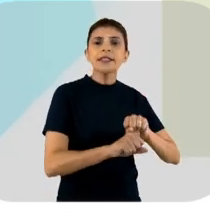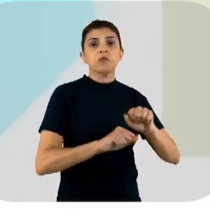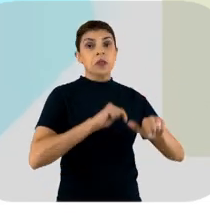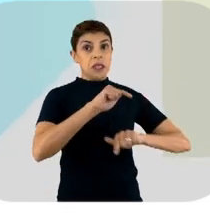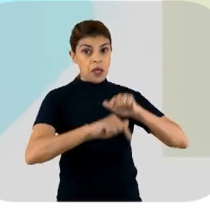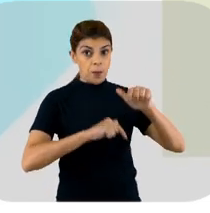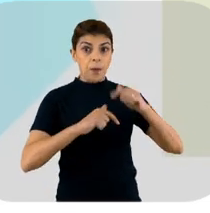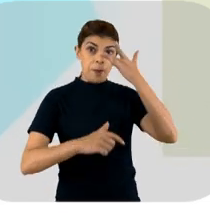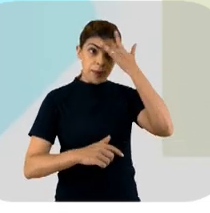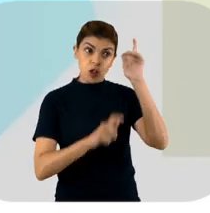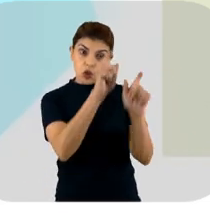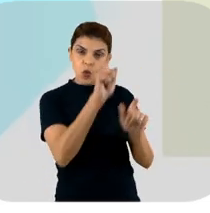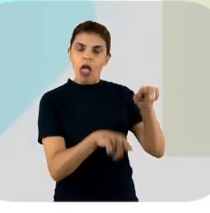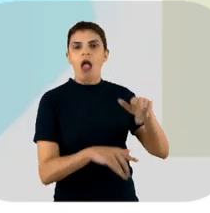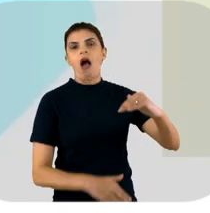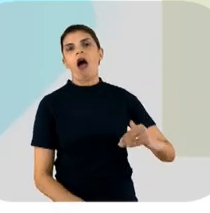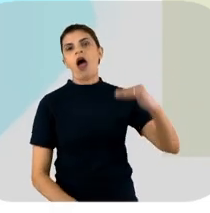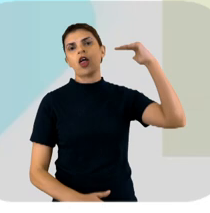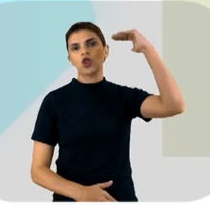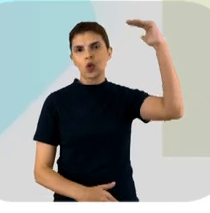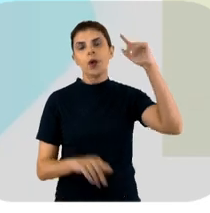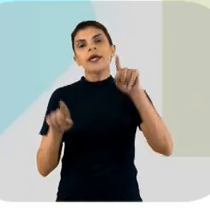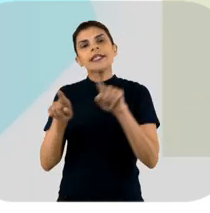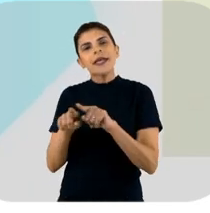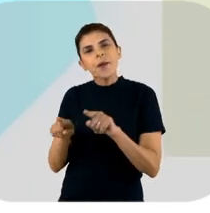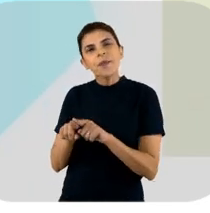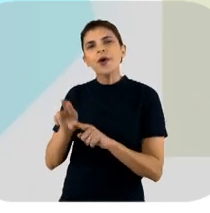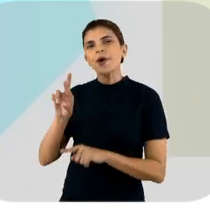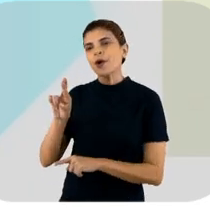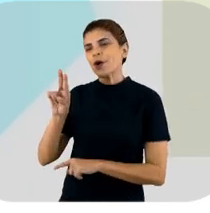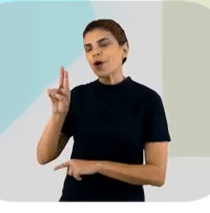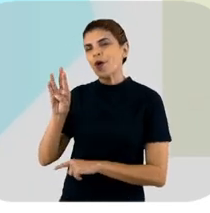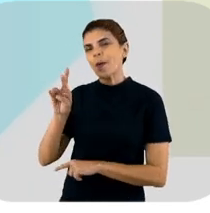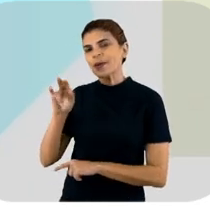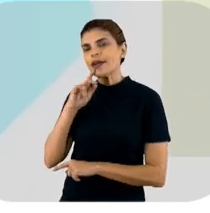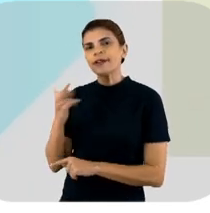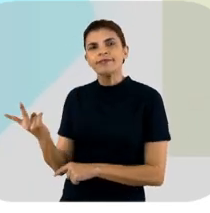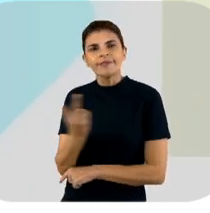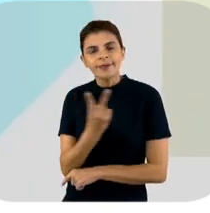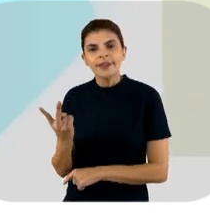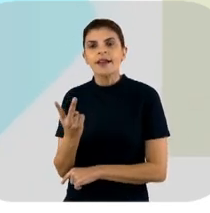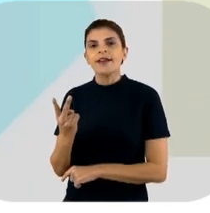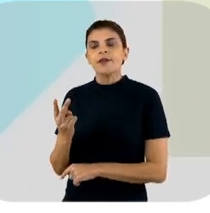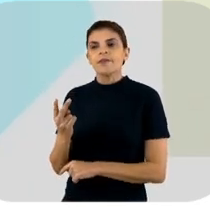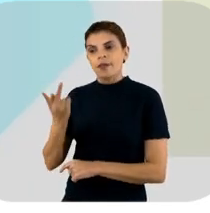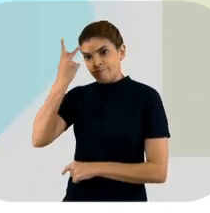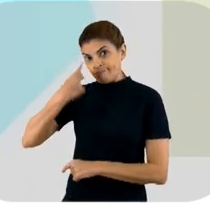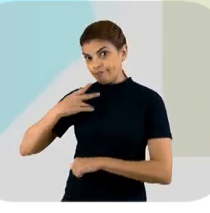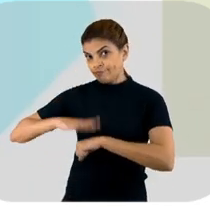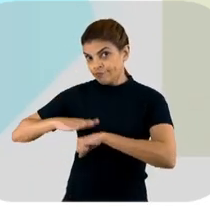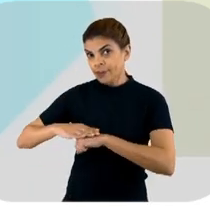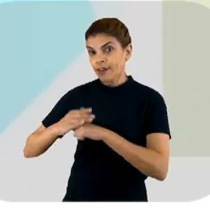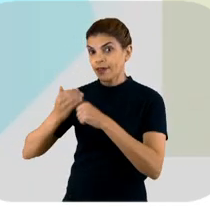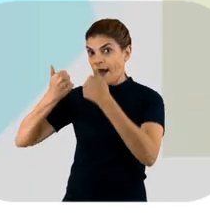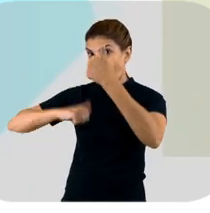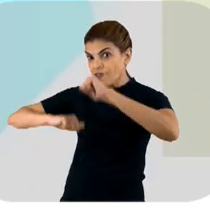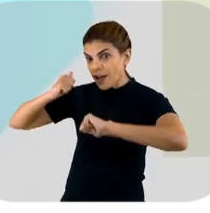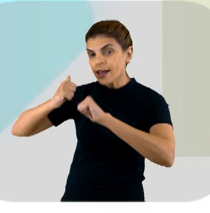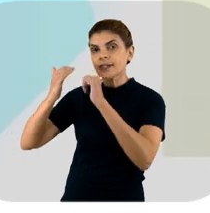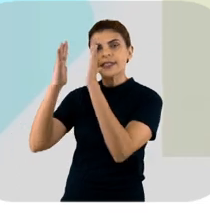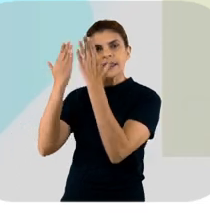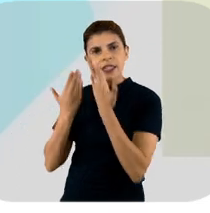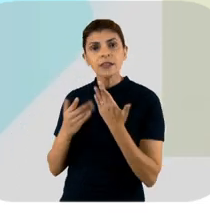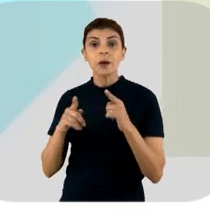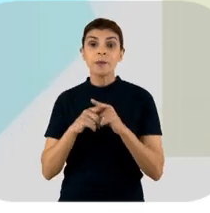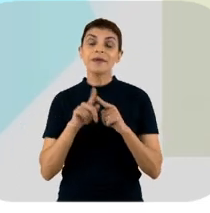formativa, estão trabalhando com adultos, rubricas entre pares, autoavaliação, enfim. E sempre